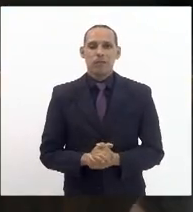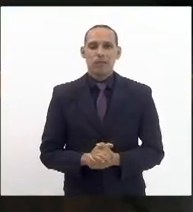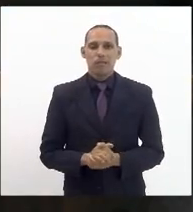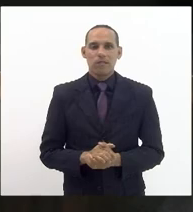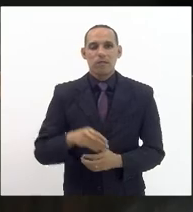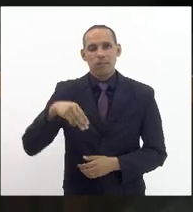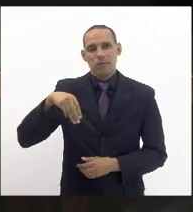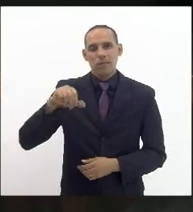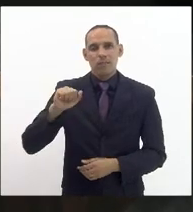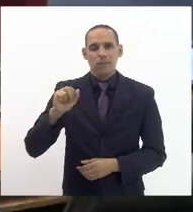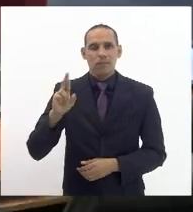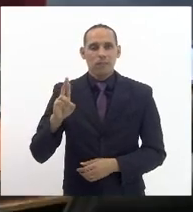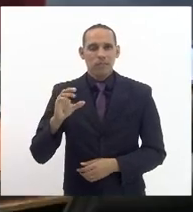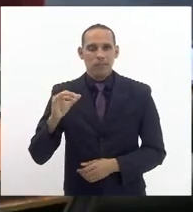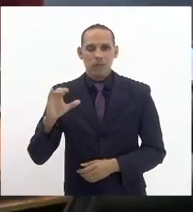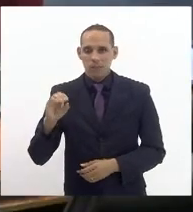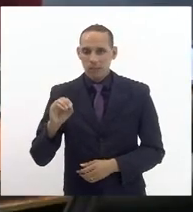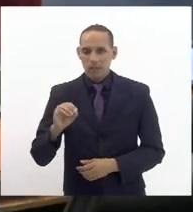Márcio Canella.